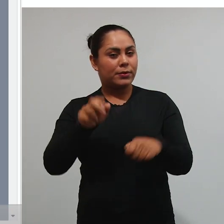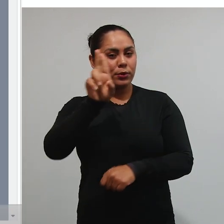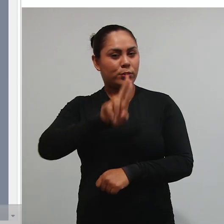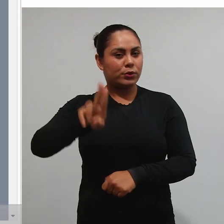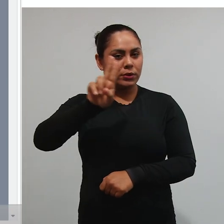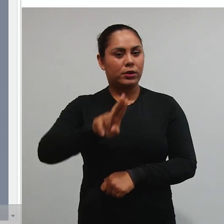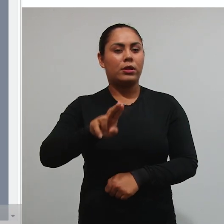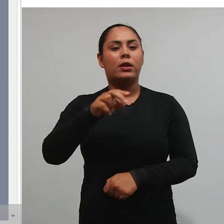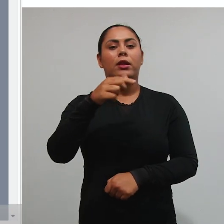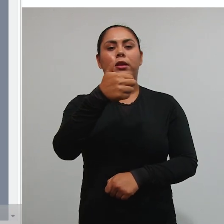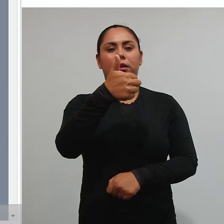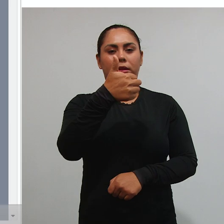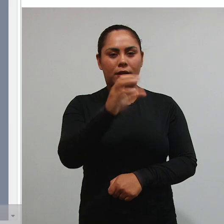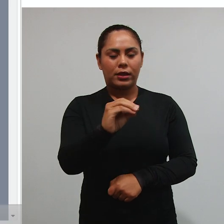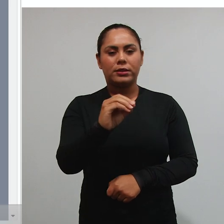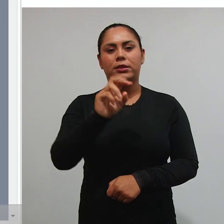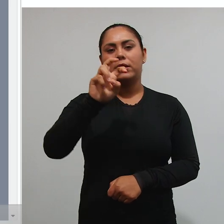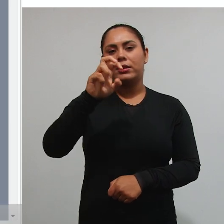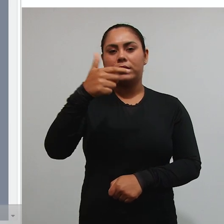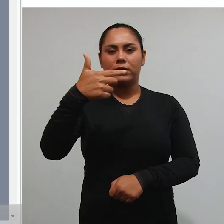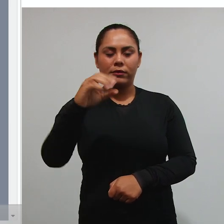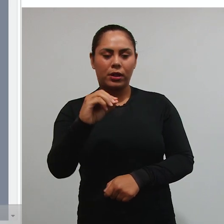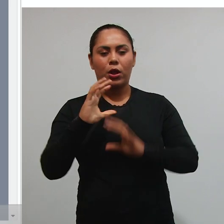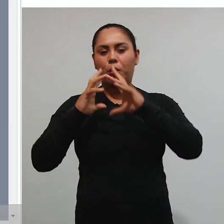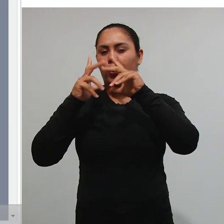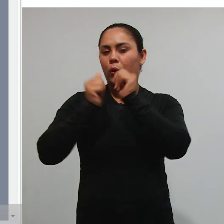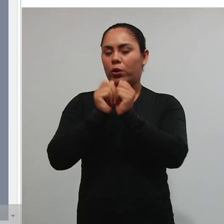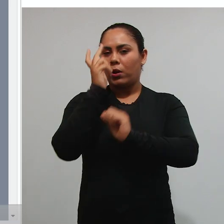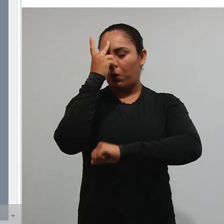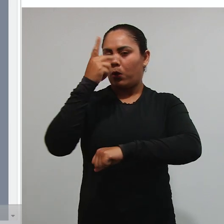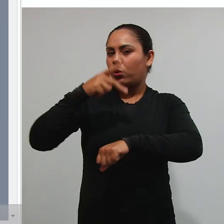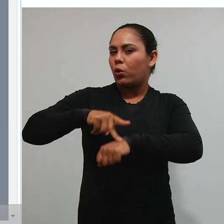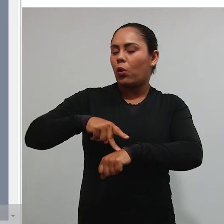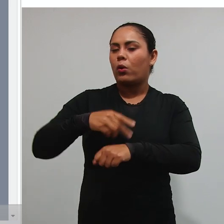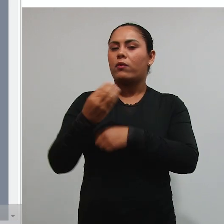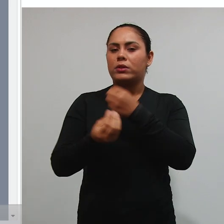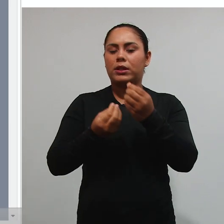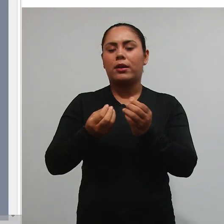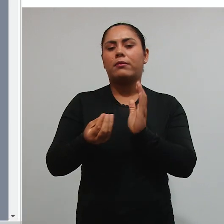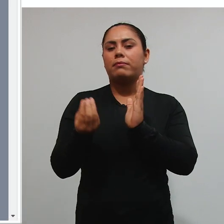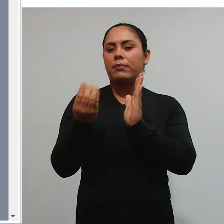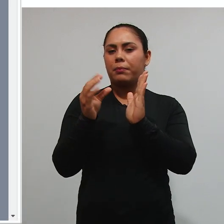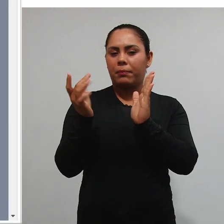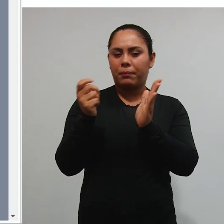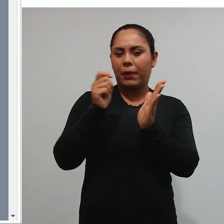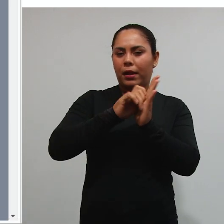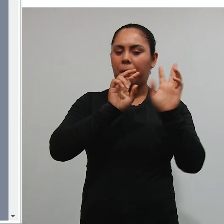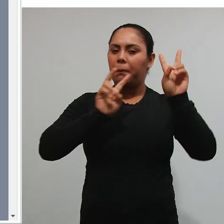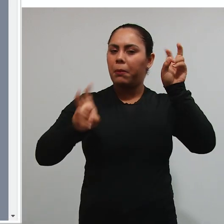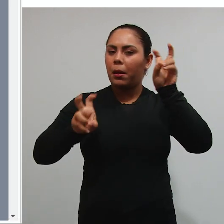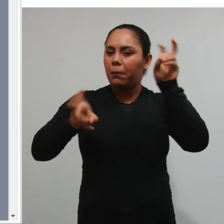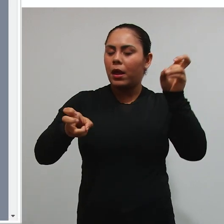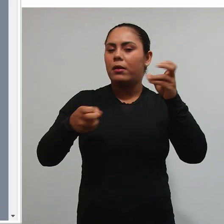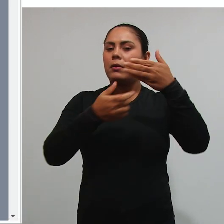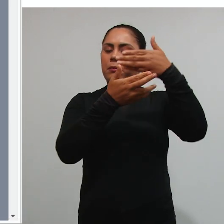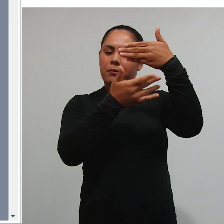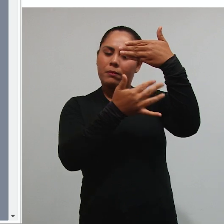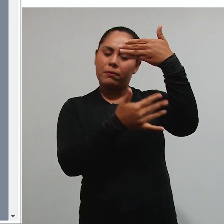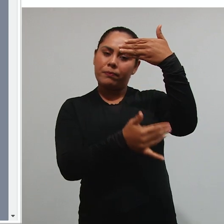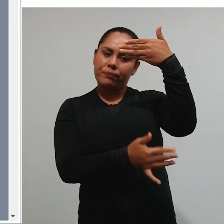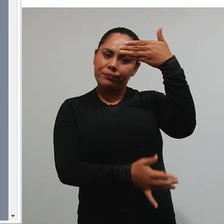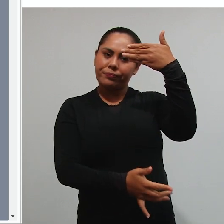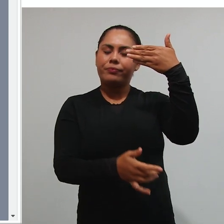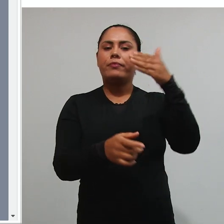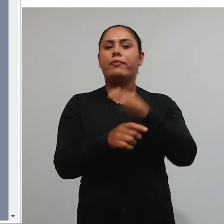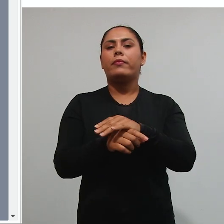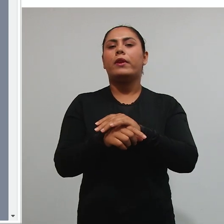usar a 10.520. E todos os autores dos quais você fez citação, você tem que incorporá-los na lista